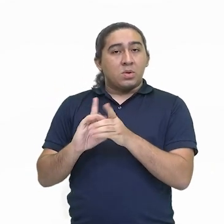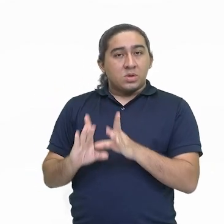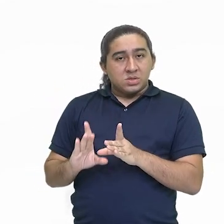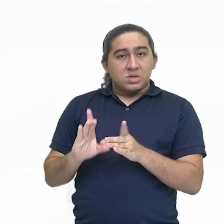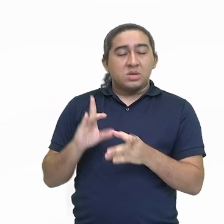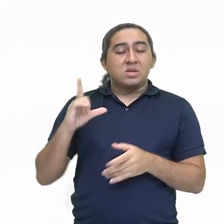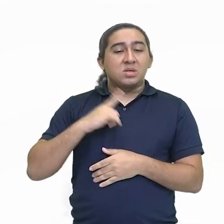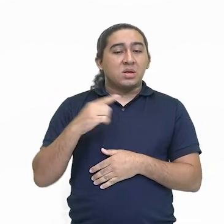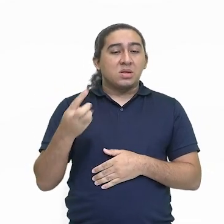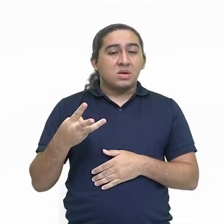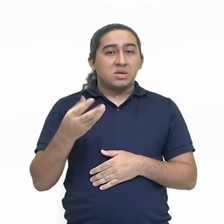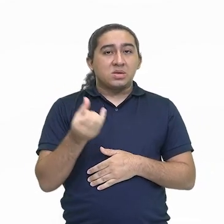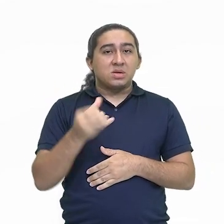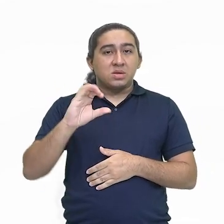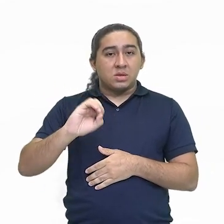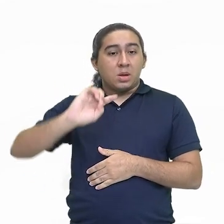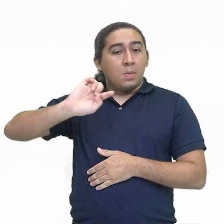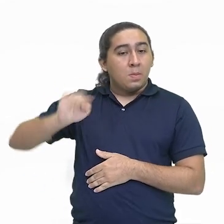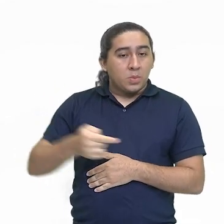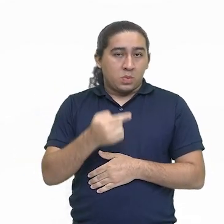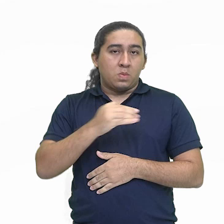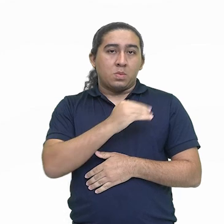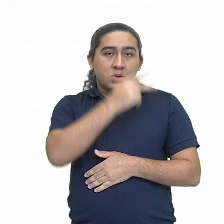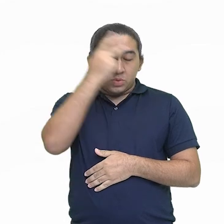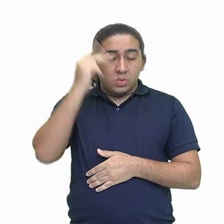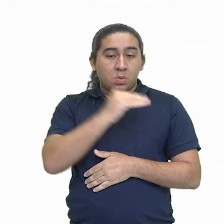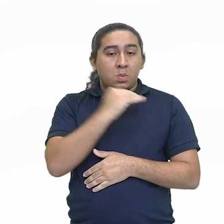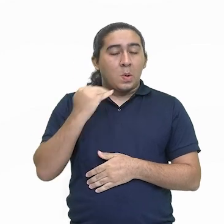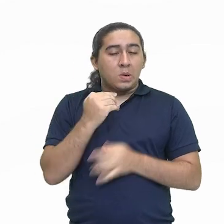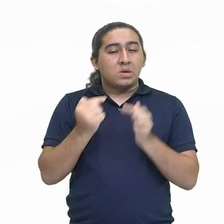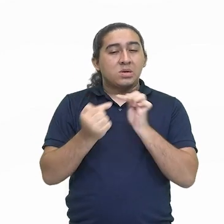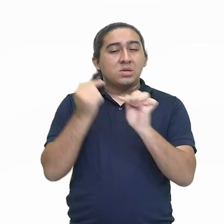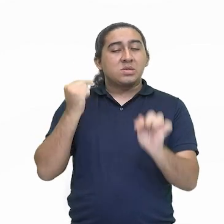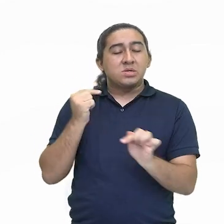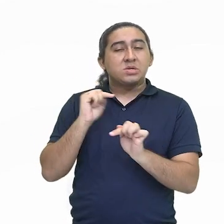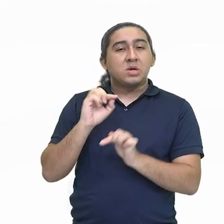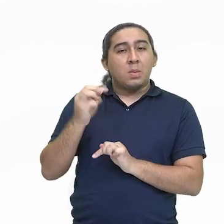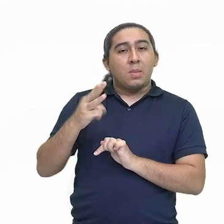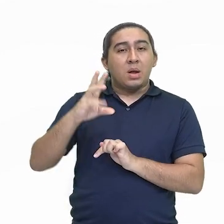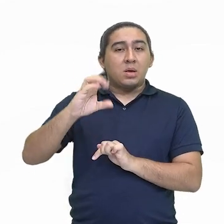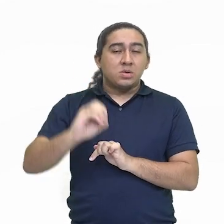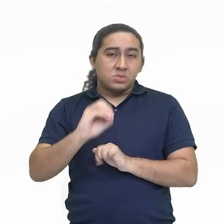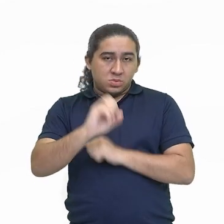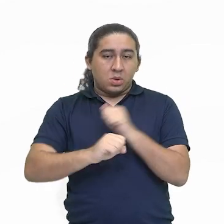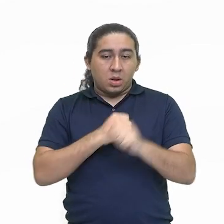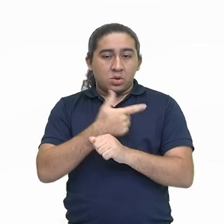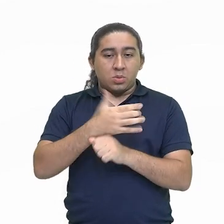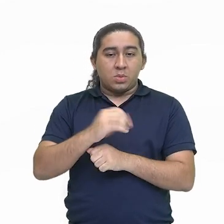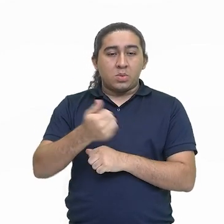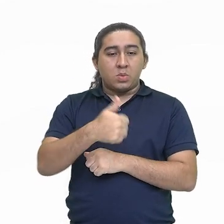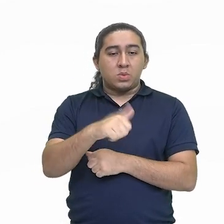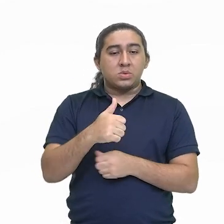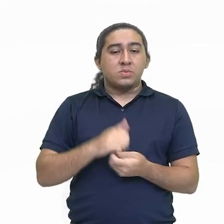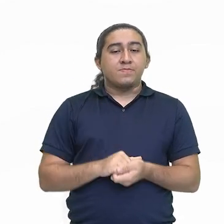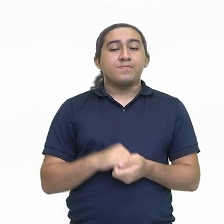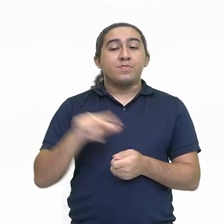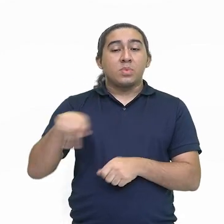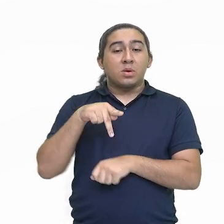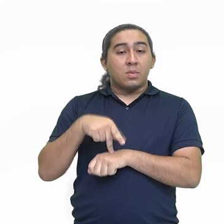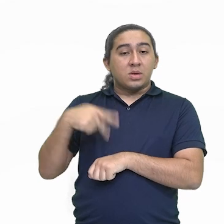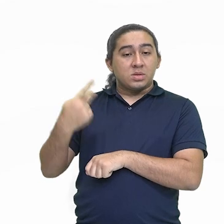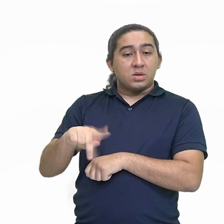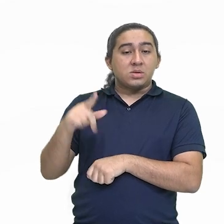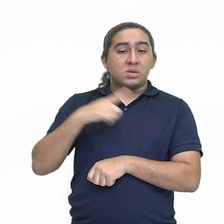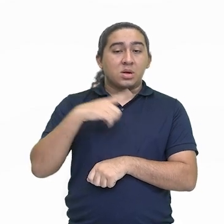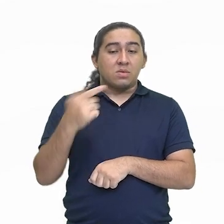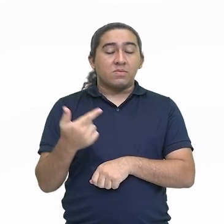mil mortos desde março de 2011. E aí a gente observa também, neste país, aproximadamente 23 milhões de